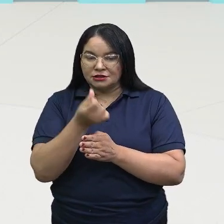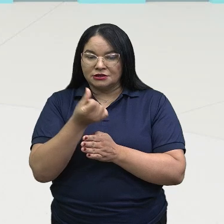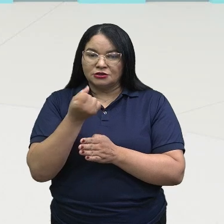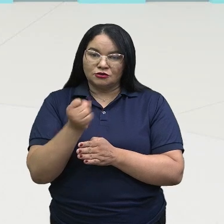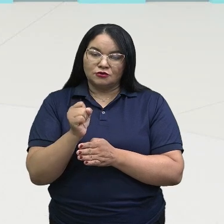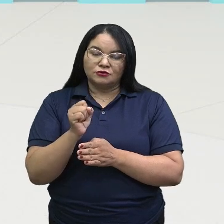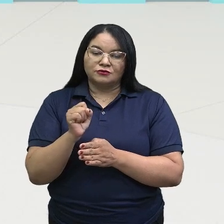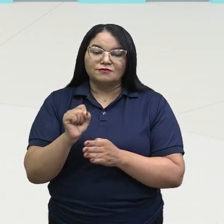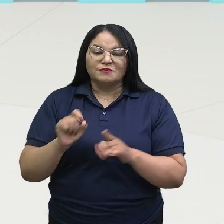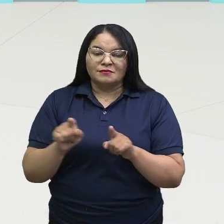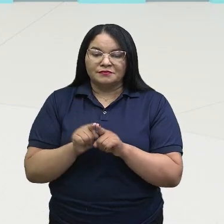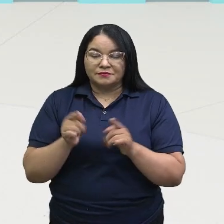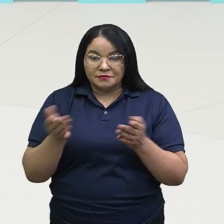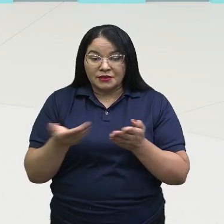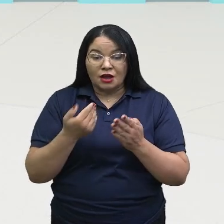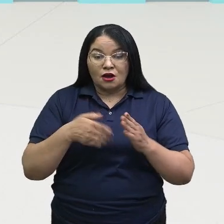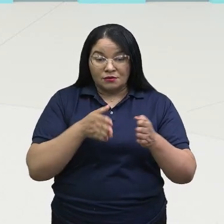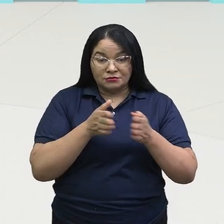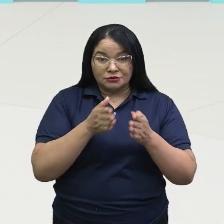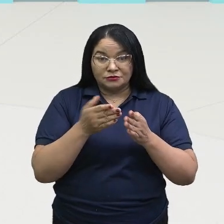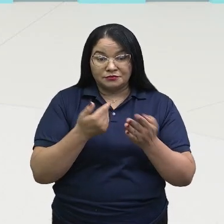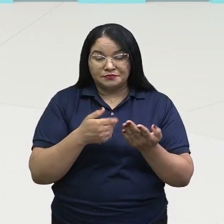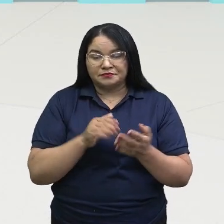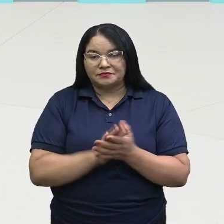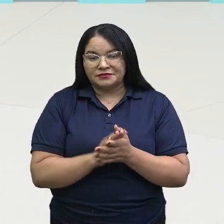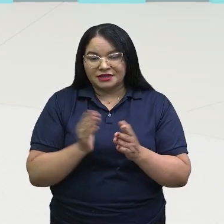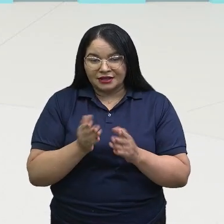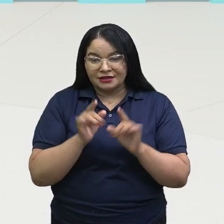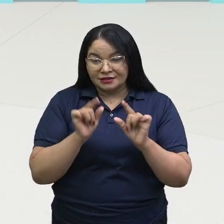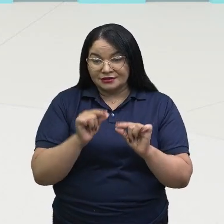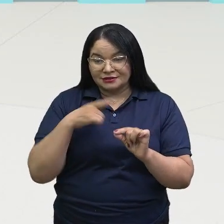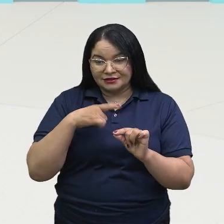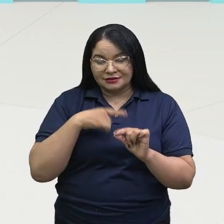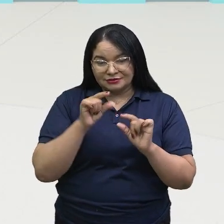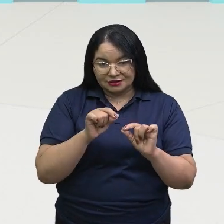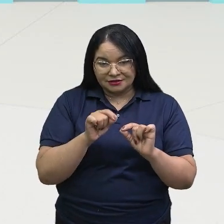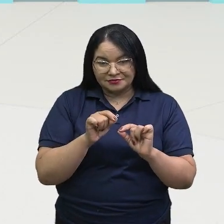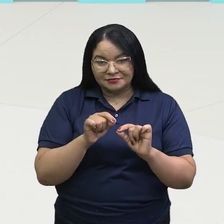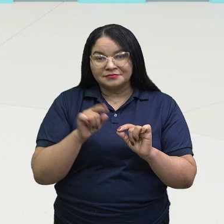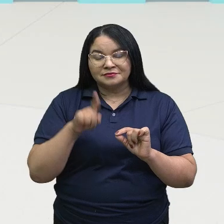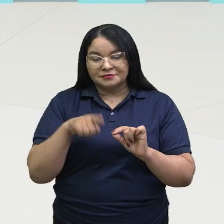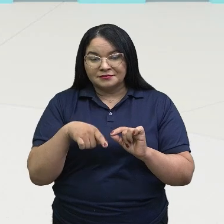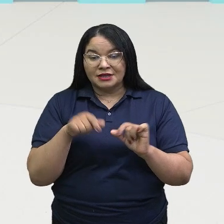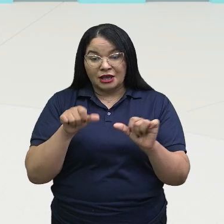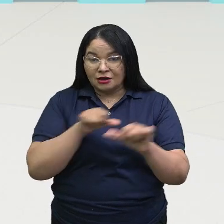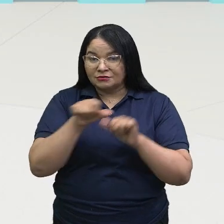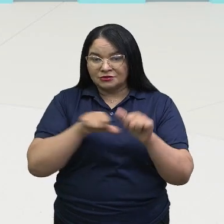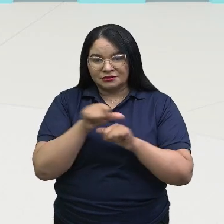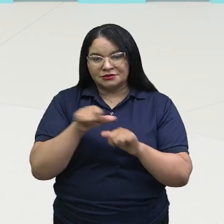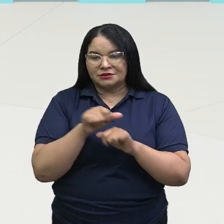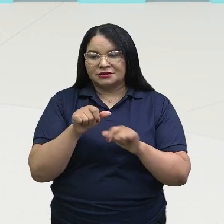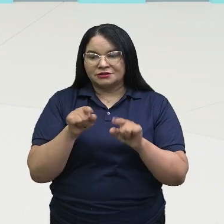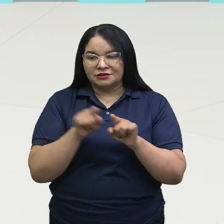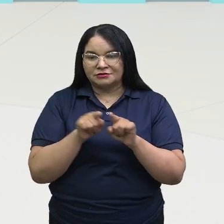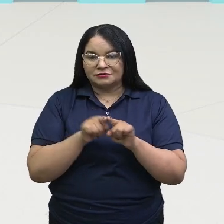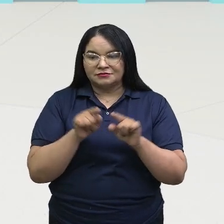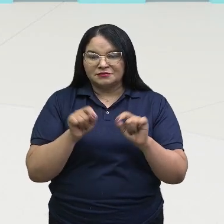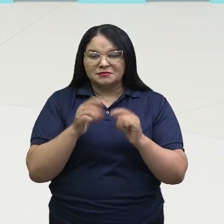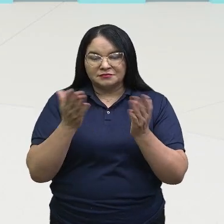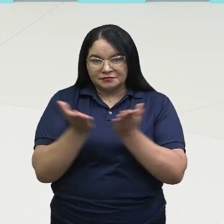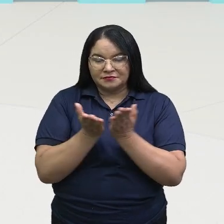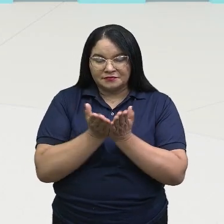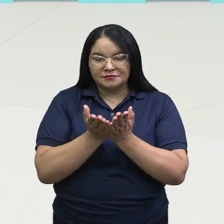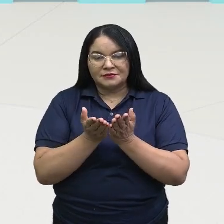1768. Aqui no Barroco, nós vamos ter o que como contexto? A Reforma Protestante dizendo que